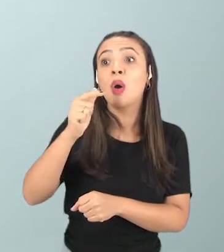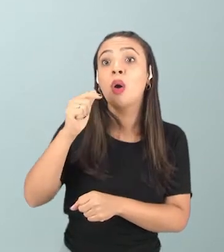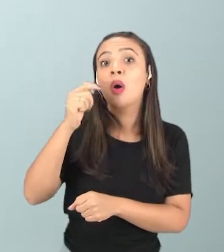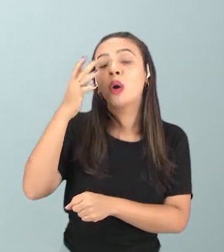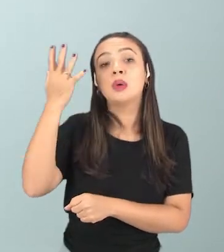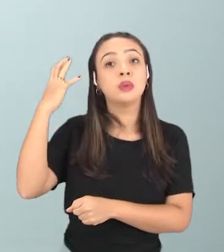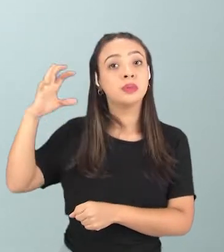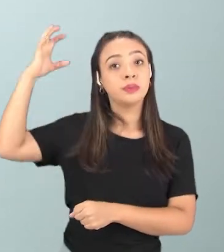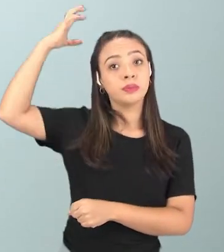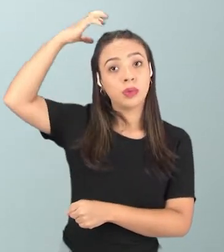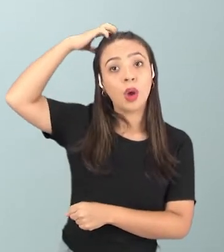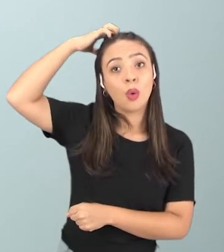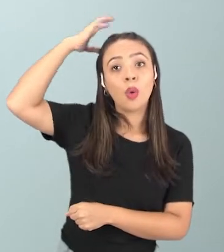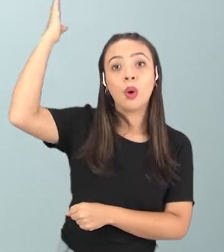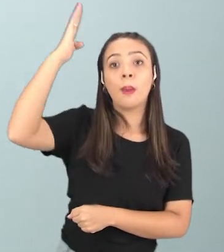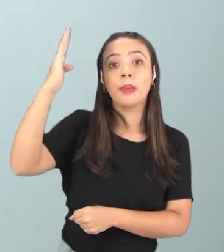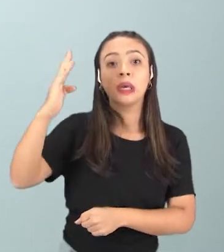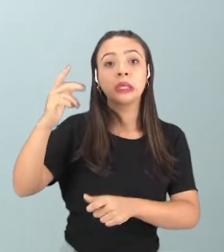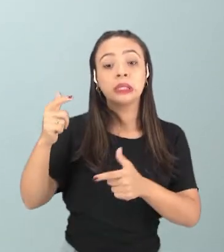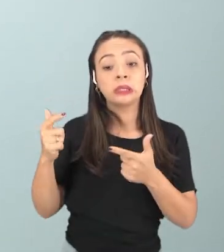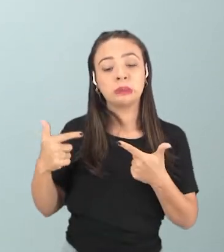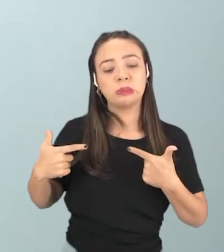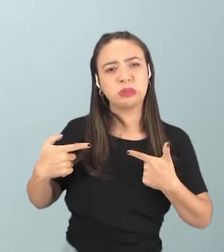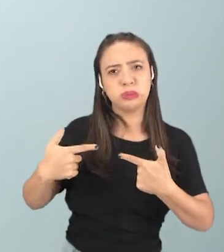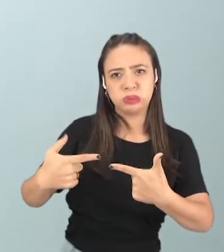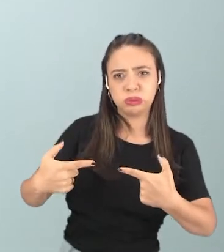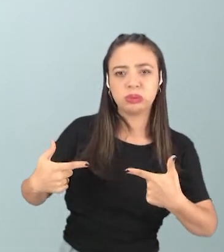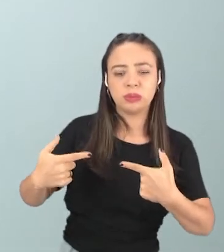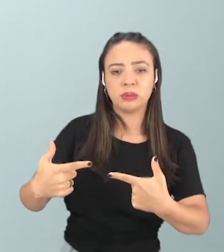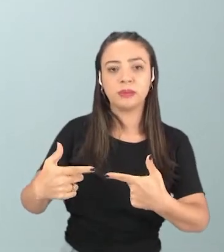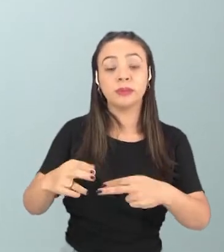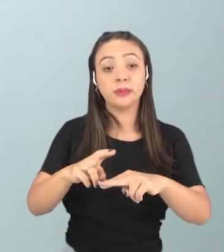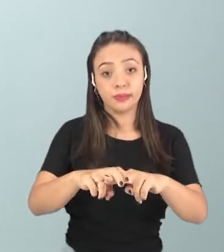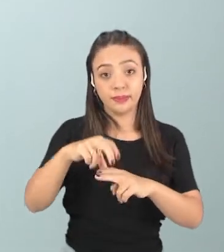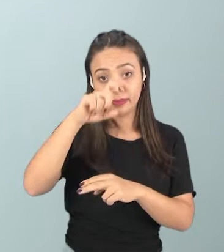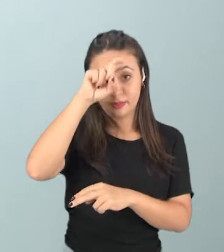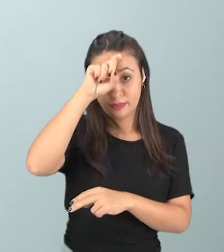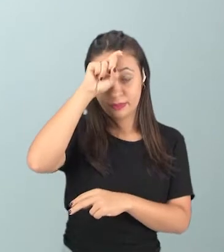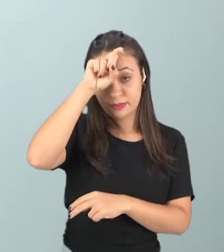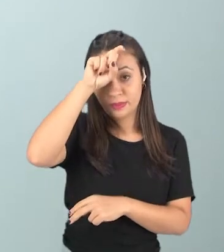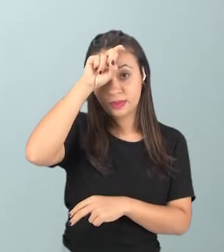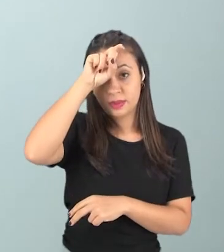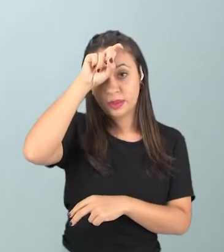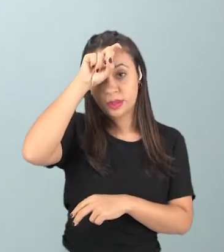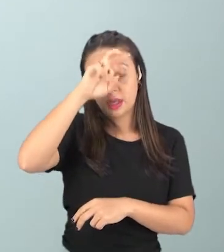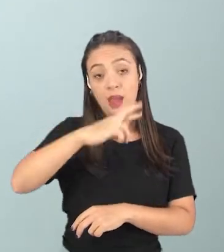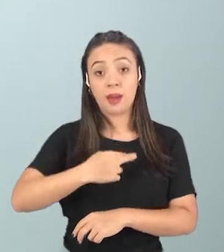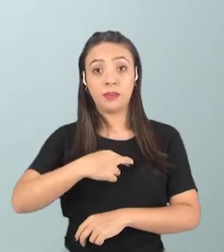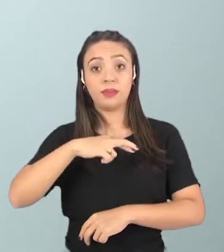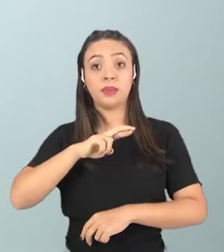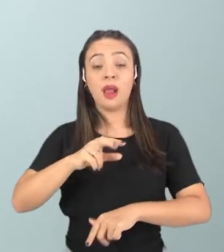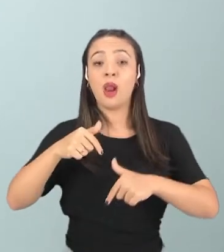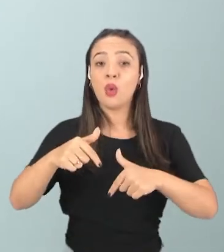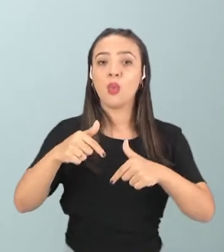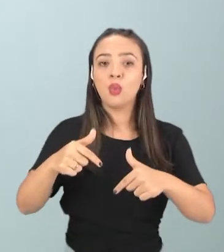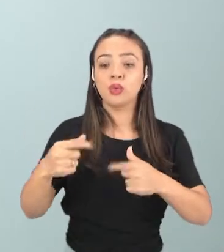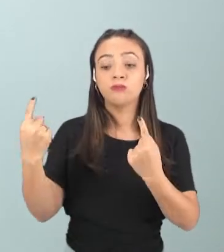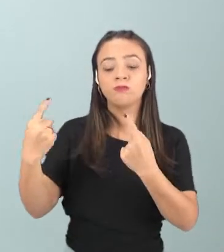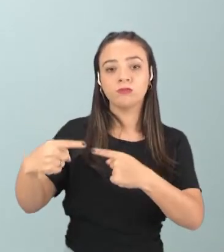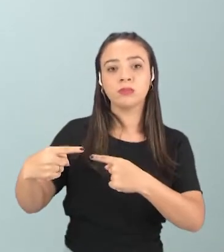coroa brasileira na época. Por isso ele é representante da importante luta dos negros contra a